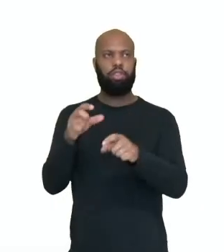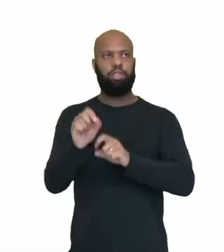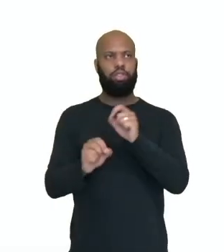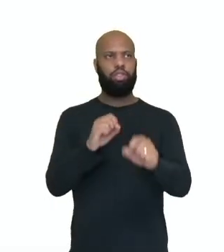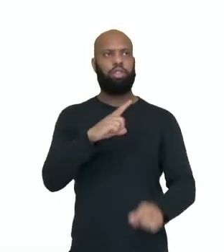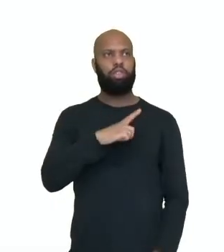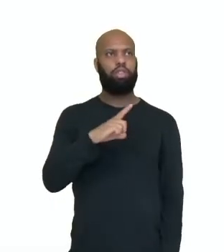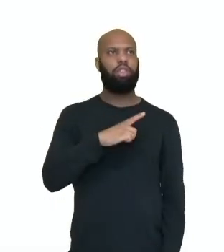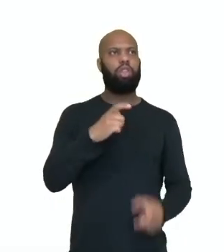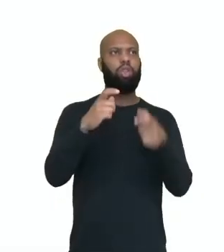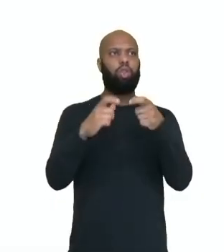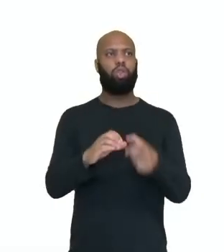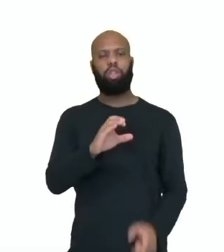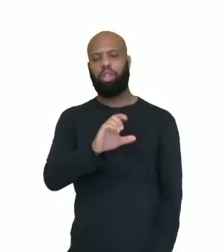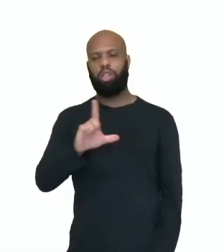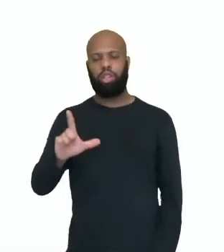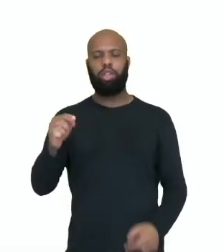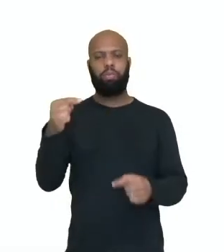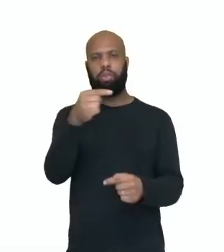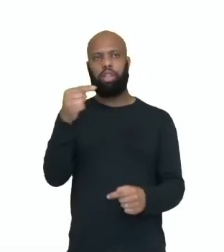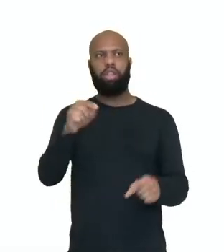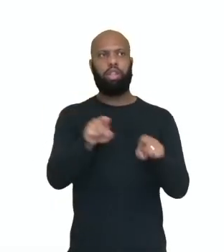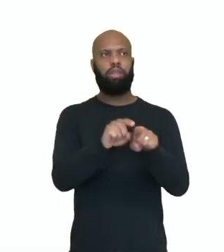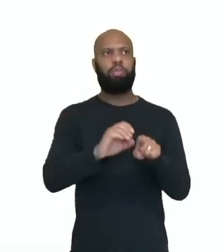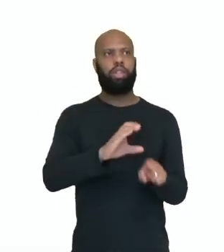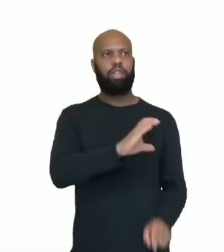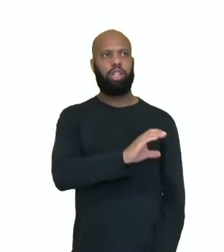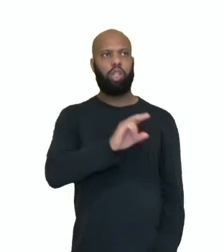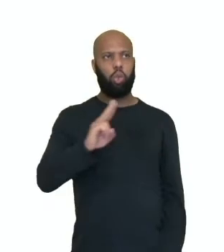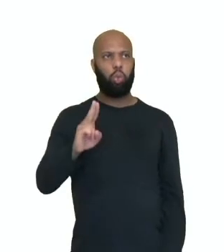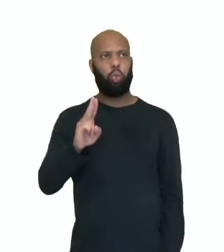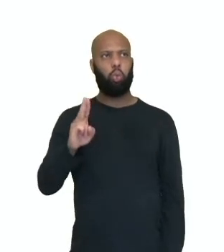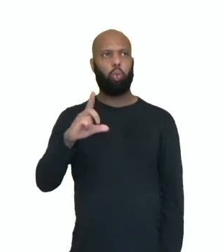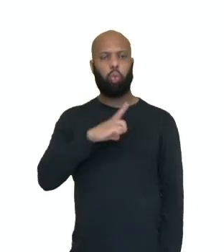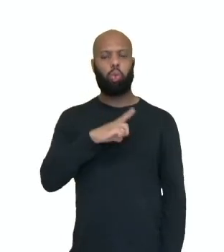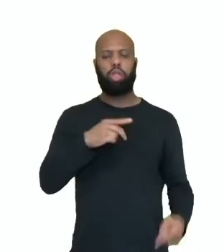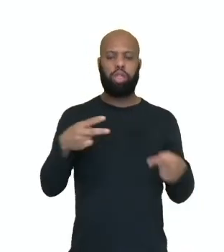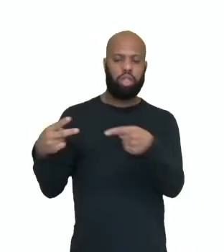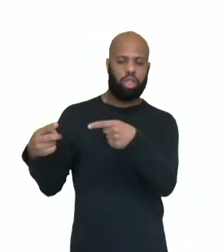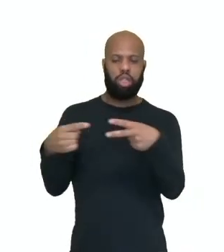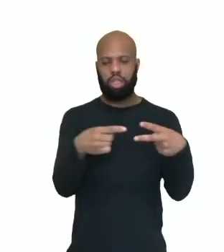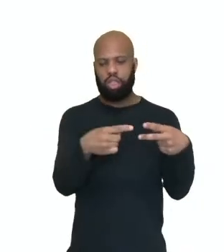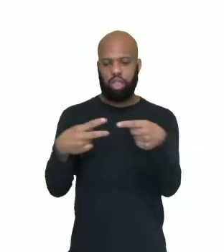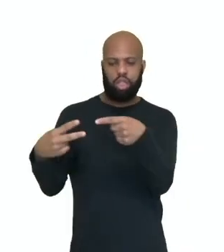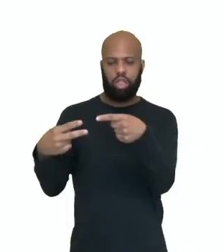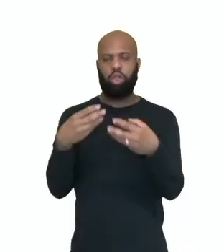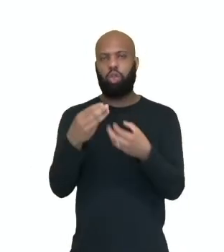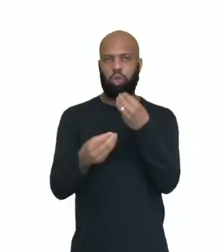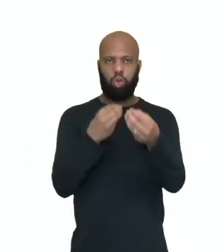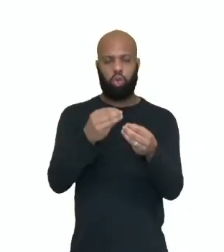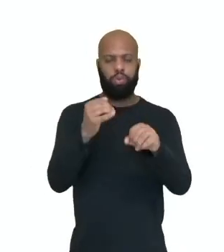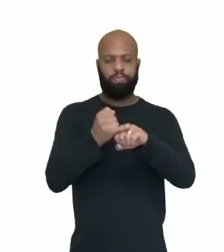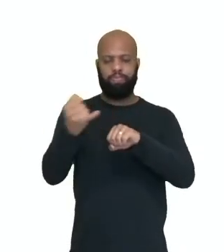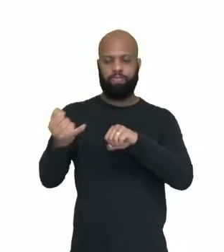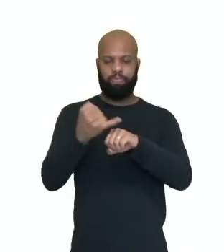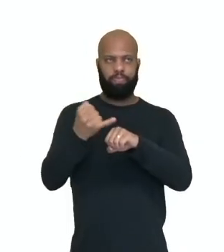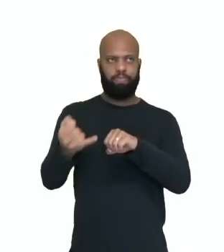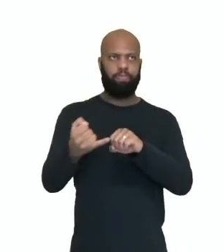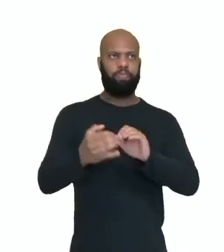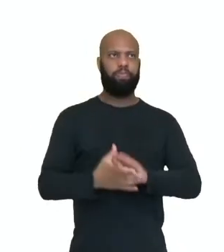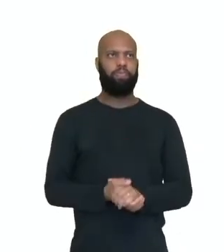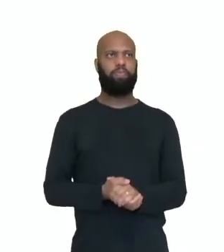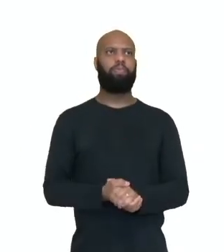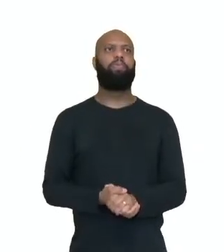Cl- para cá e o Cu para lá, tá? Então ele tem as setas apontando aí o andamento dos nossos íons. Já